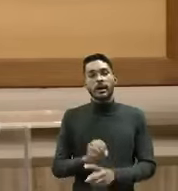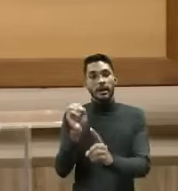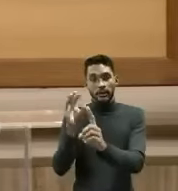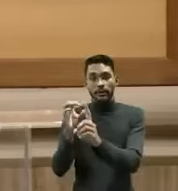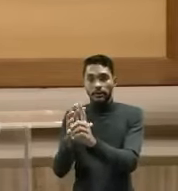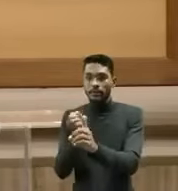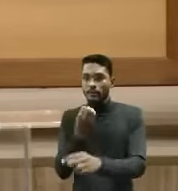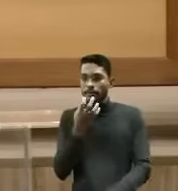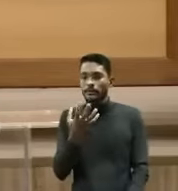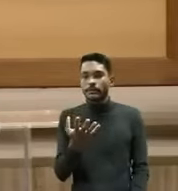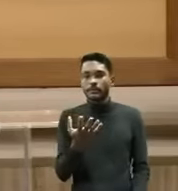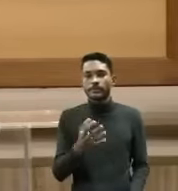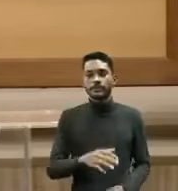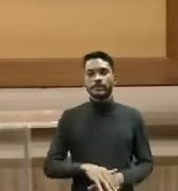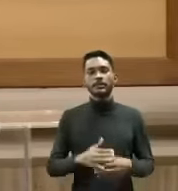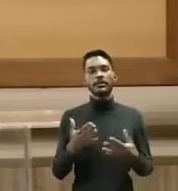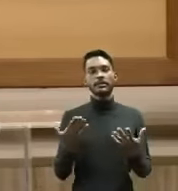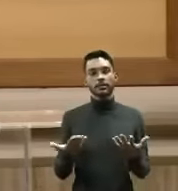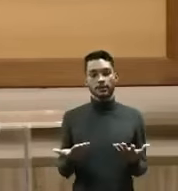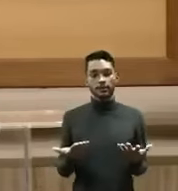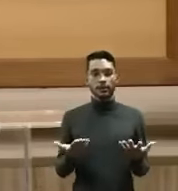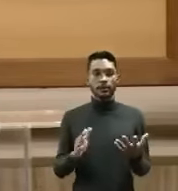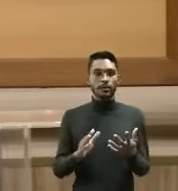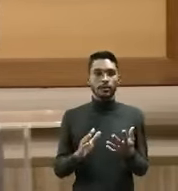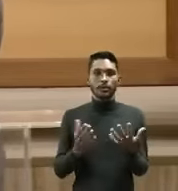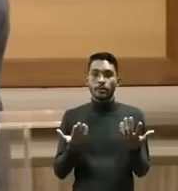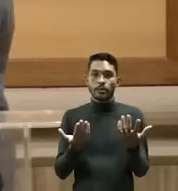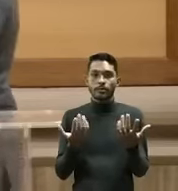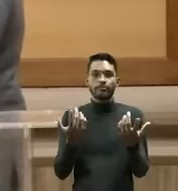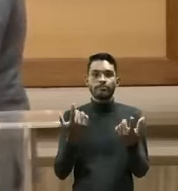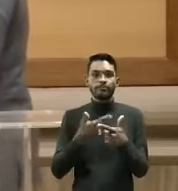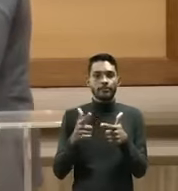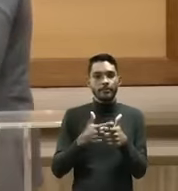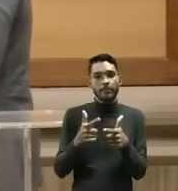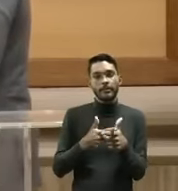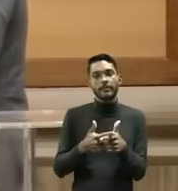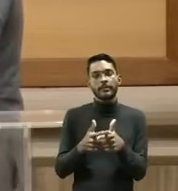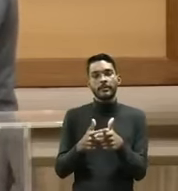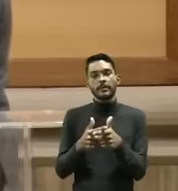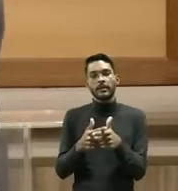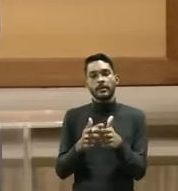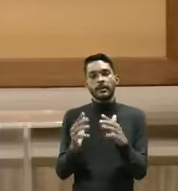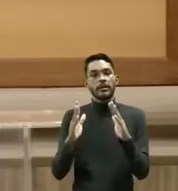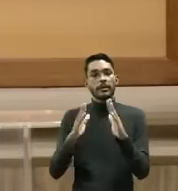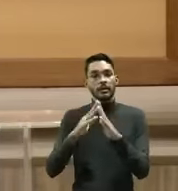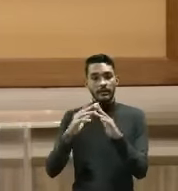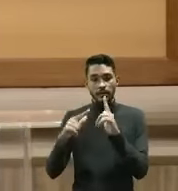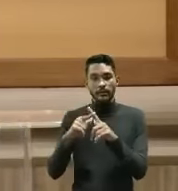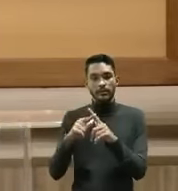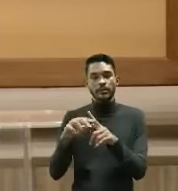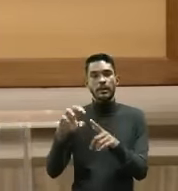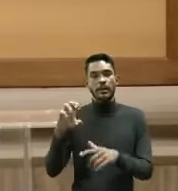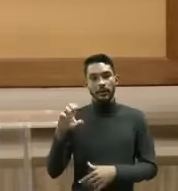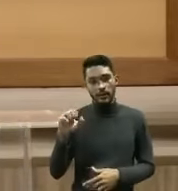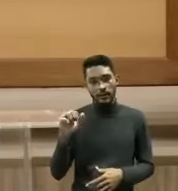qual é o problema da Igreja de Éfeso Olha o que nós colocamos ali relativismo conformismo